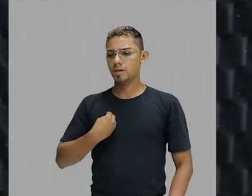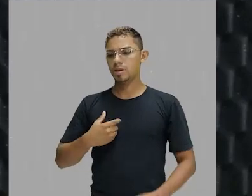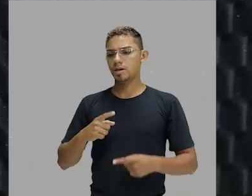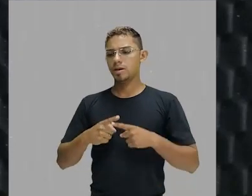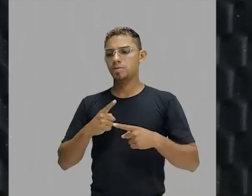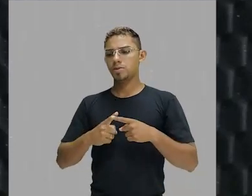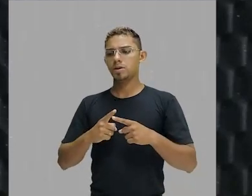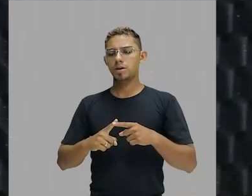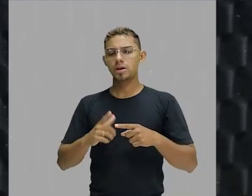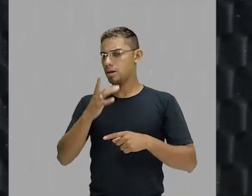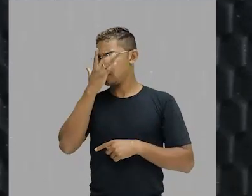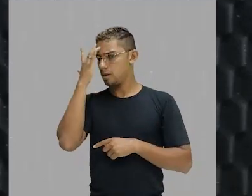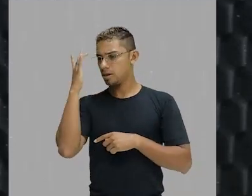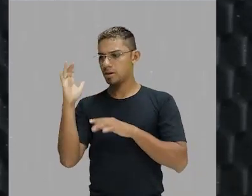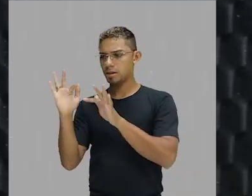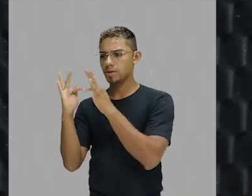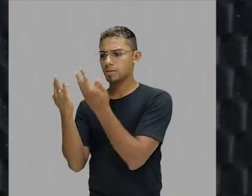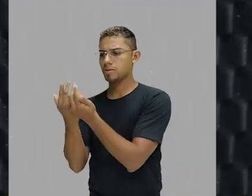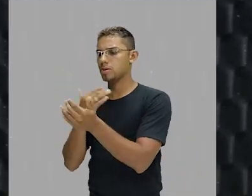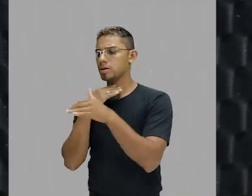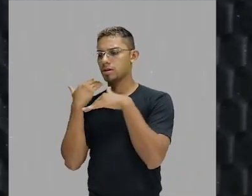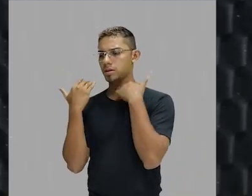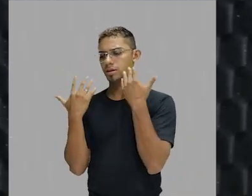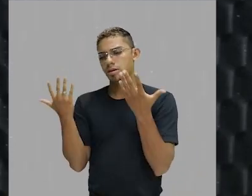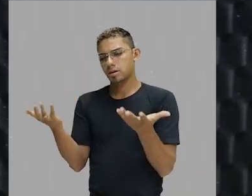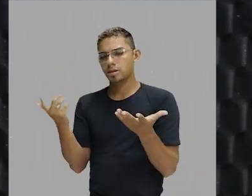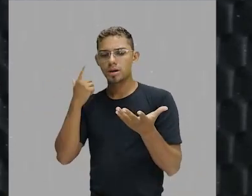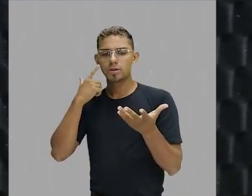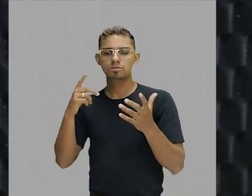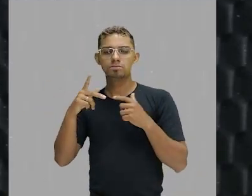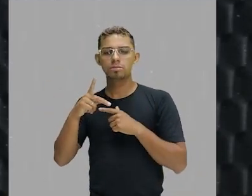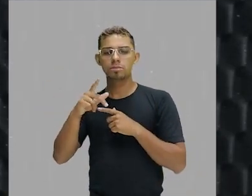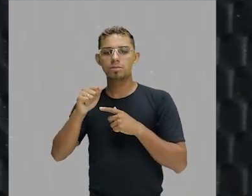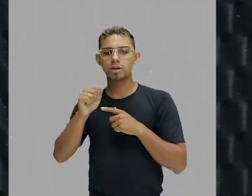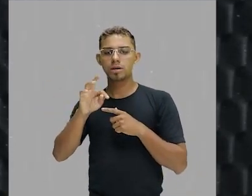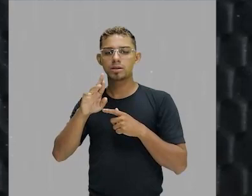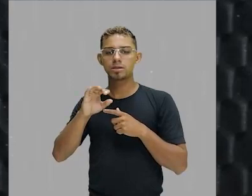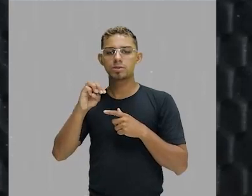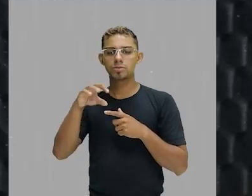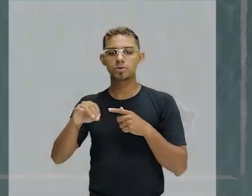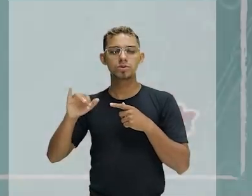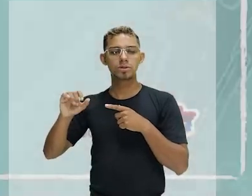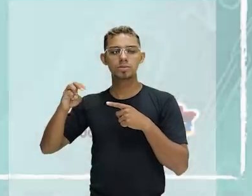morrido. Então, tem todo um conceito atrás. Patrimônio imaterial mundial.